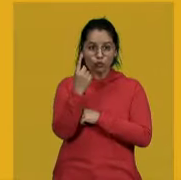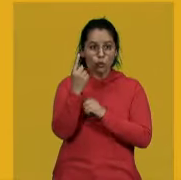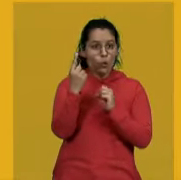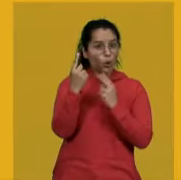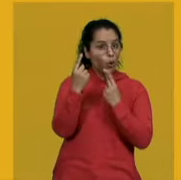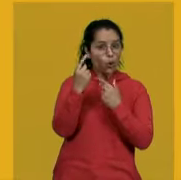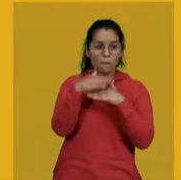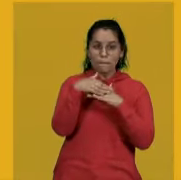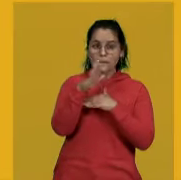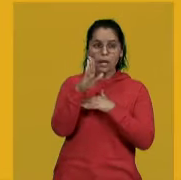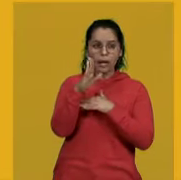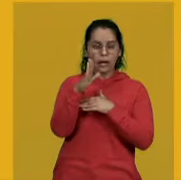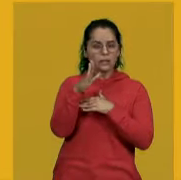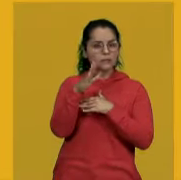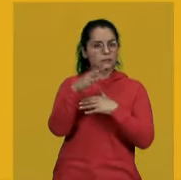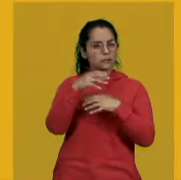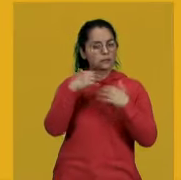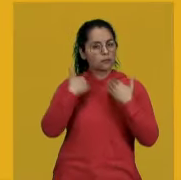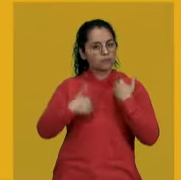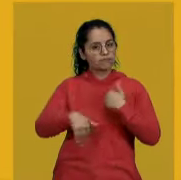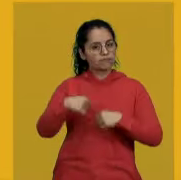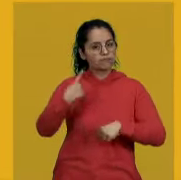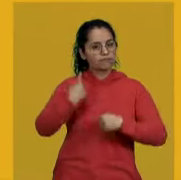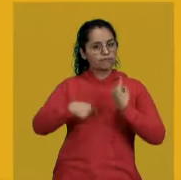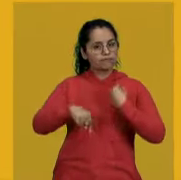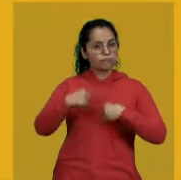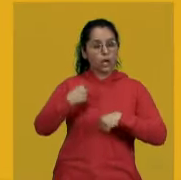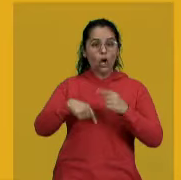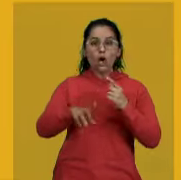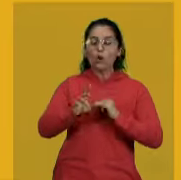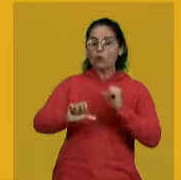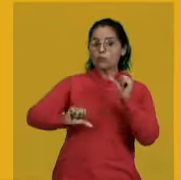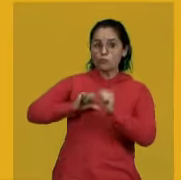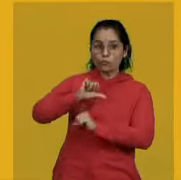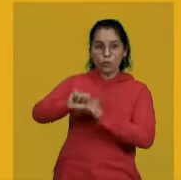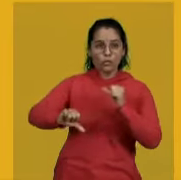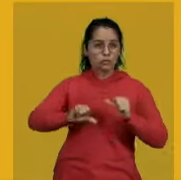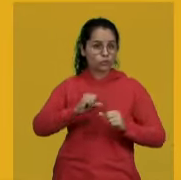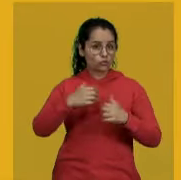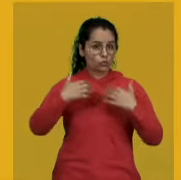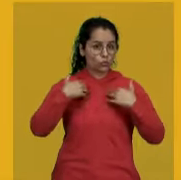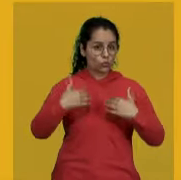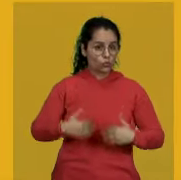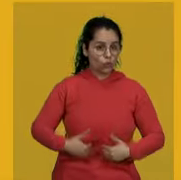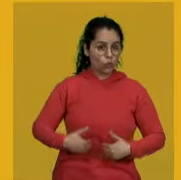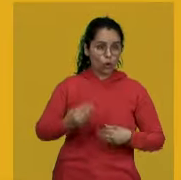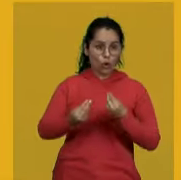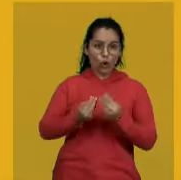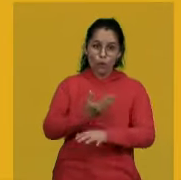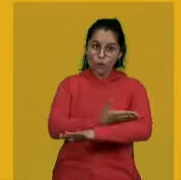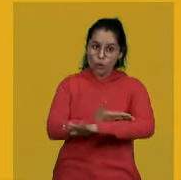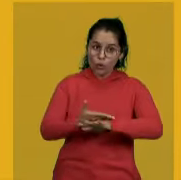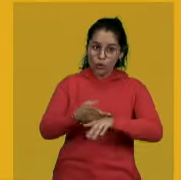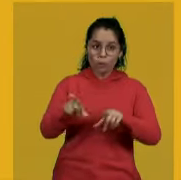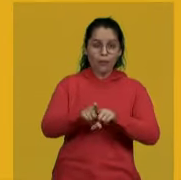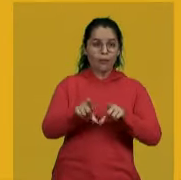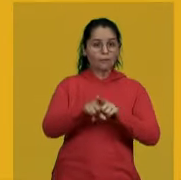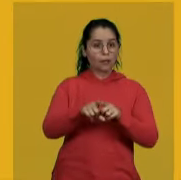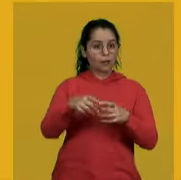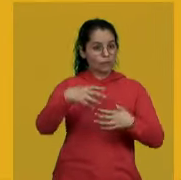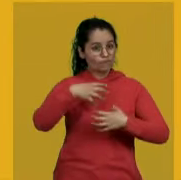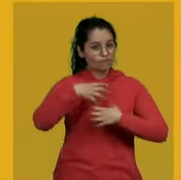ou mais sistemas, produzindo alterações fisiológicas e de comportamento, humor